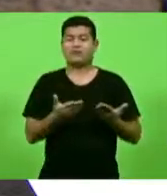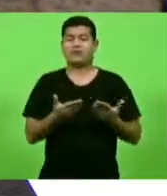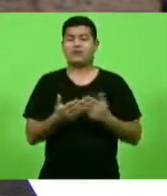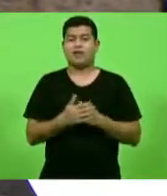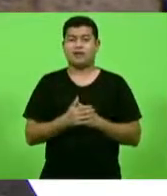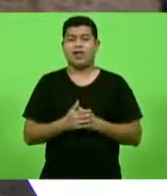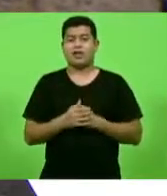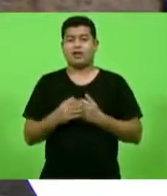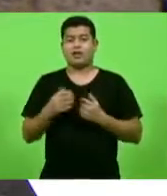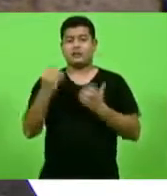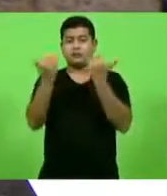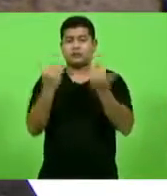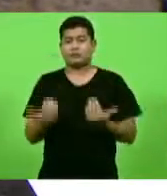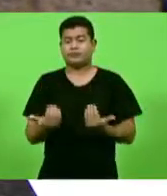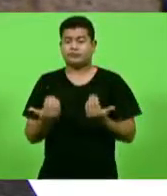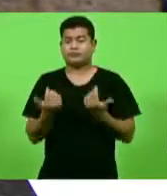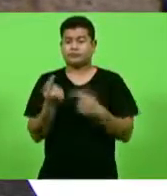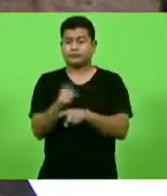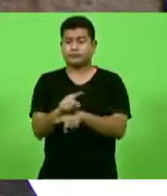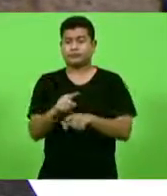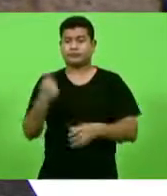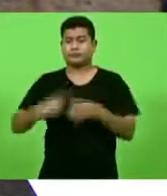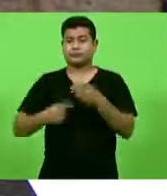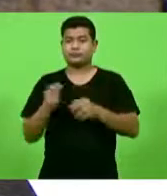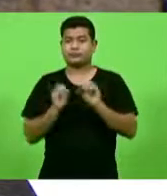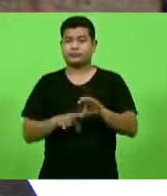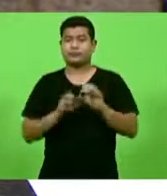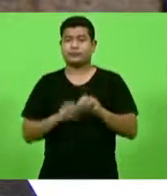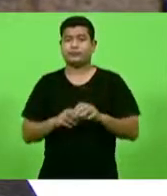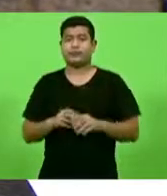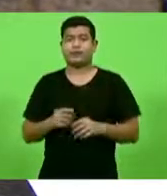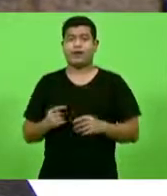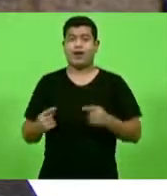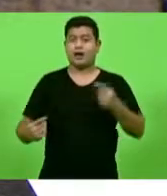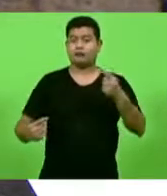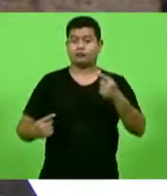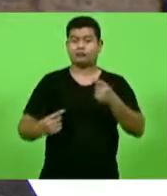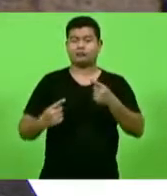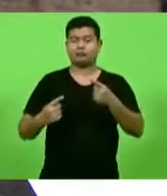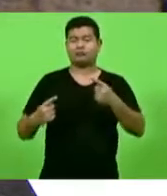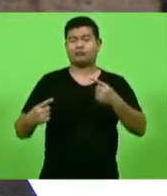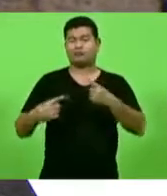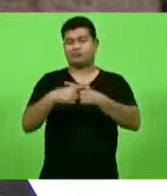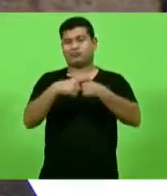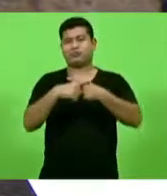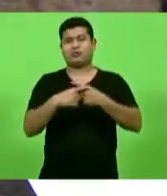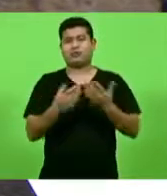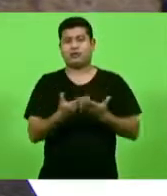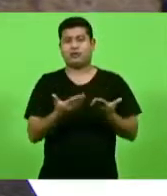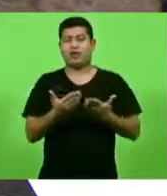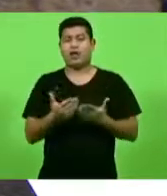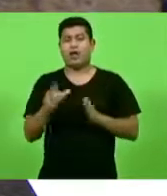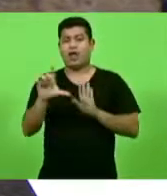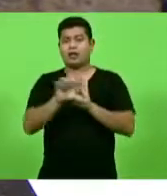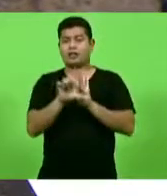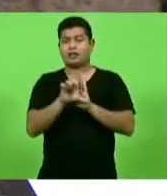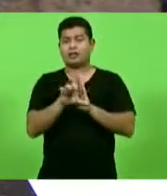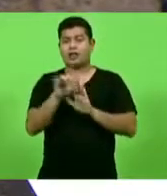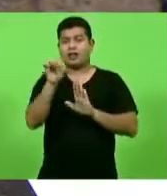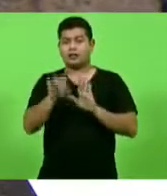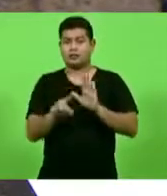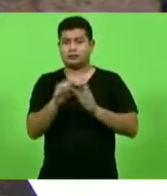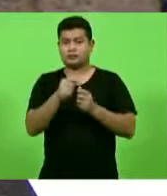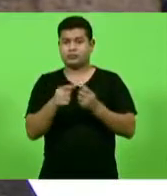na Comissão de Educação, e ela fere frontalmente ali as leis de diretrizes básicas da